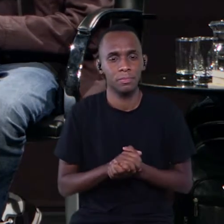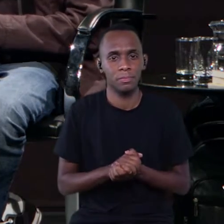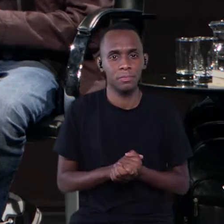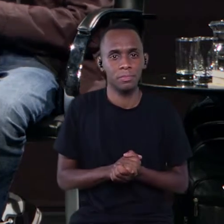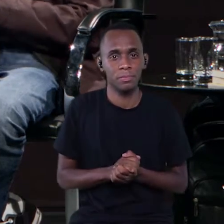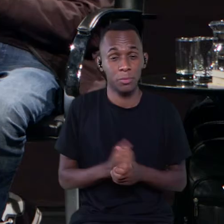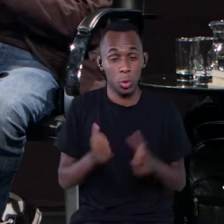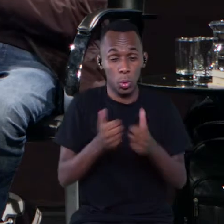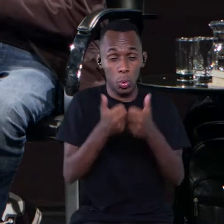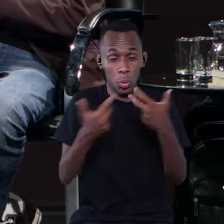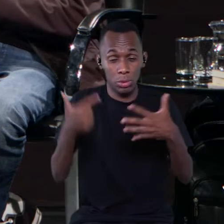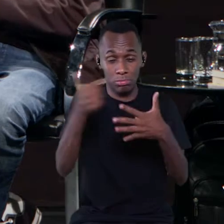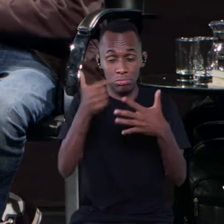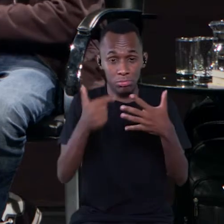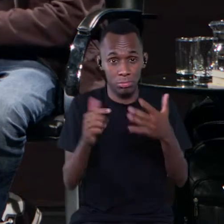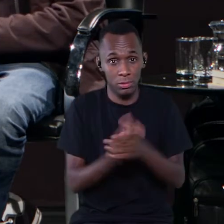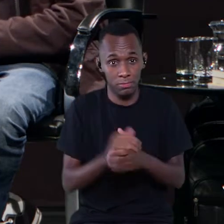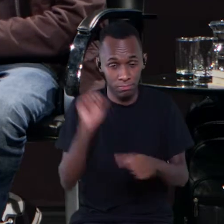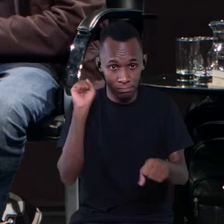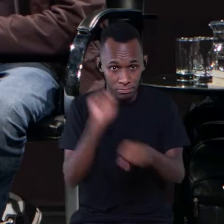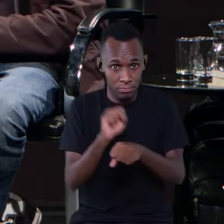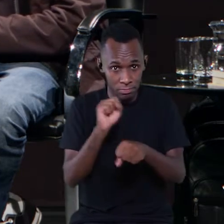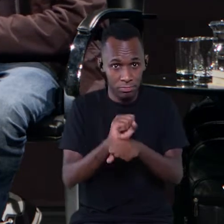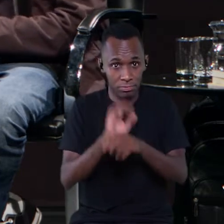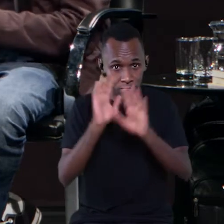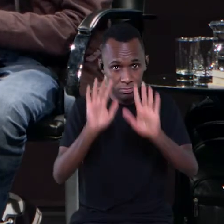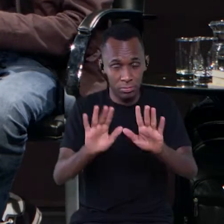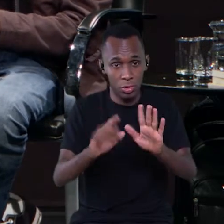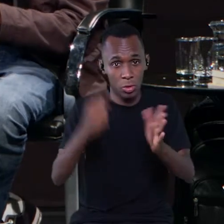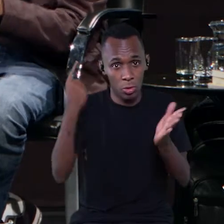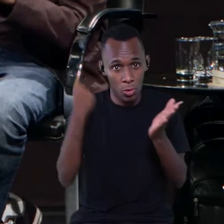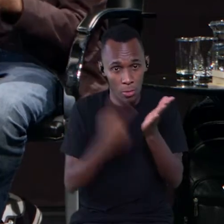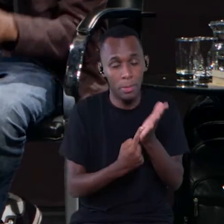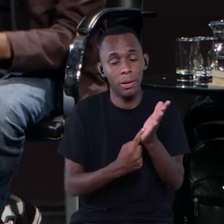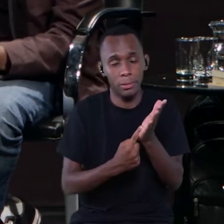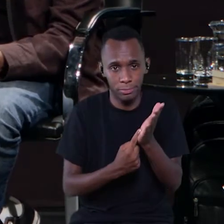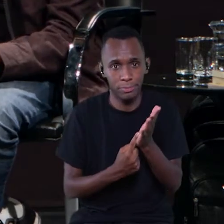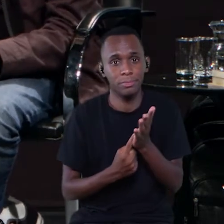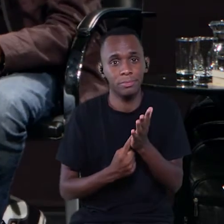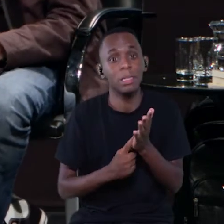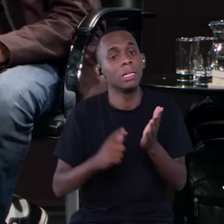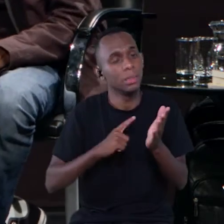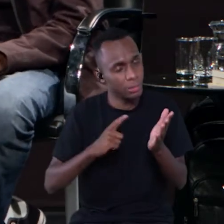Nossa, tanta coisa. Vamos dar uma paradinha e fazer o combinado, como diz o outro, a